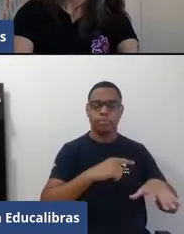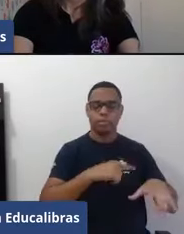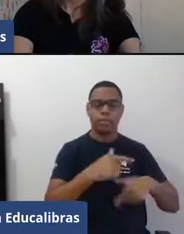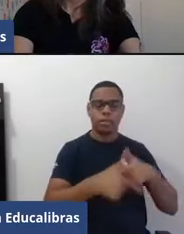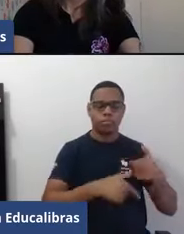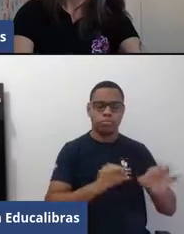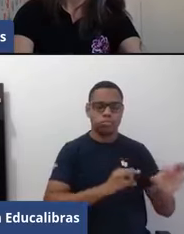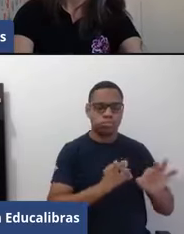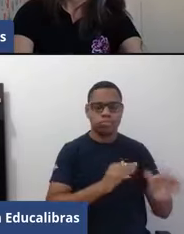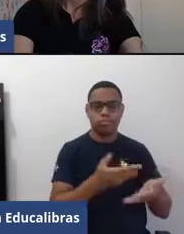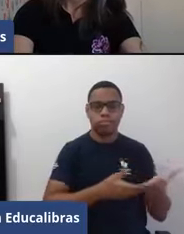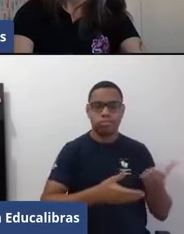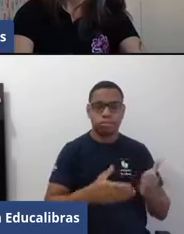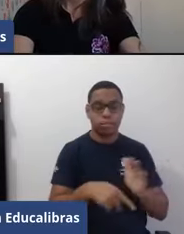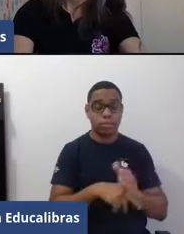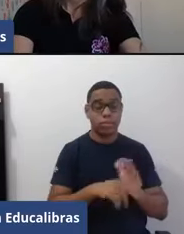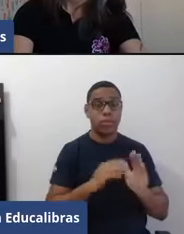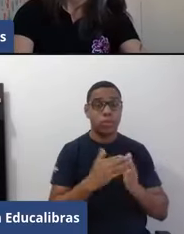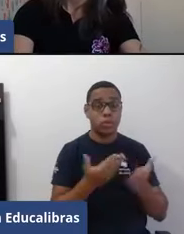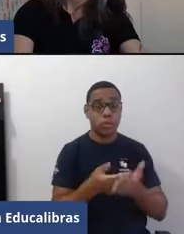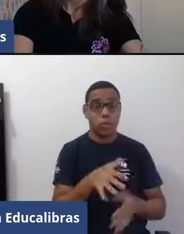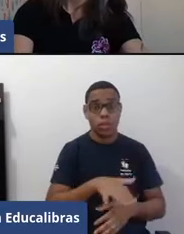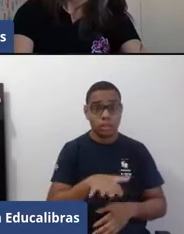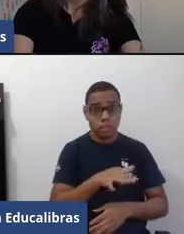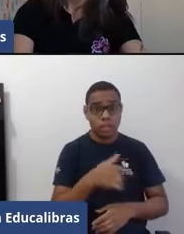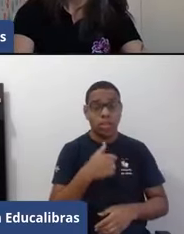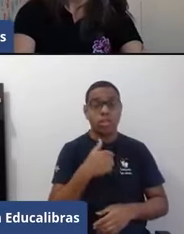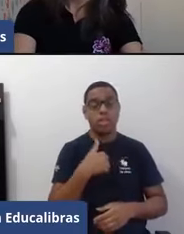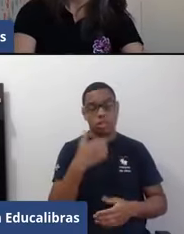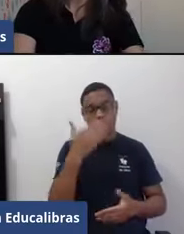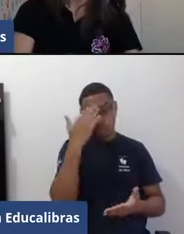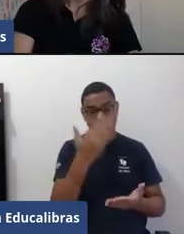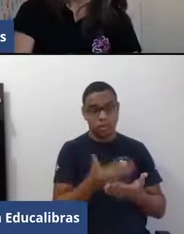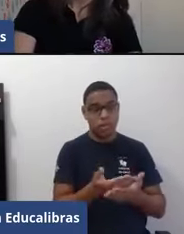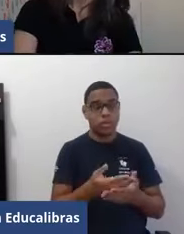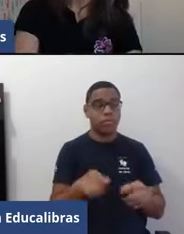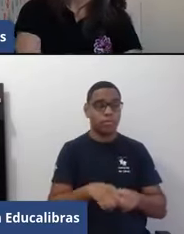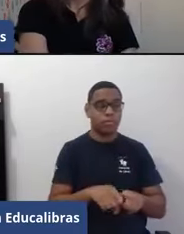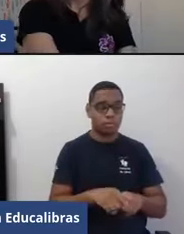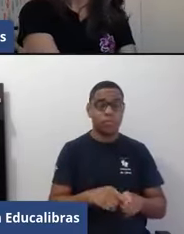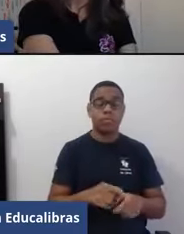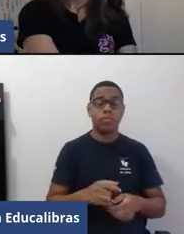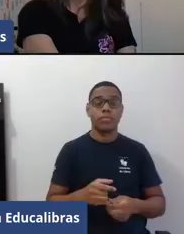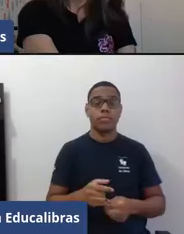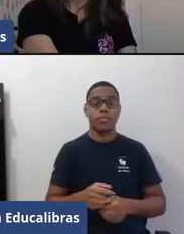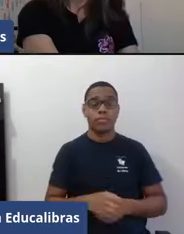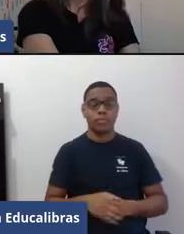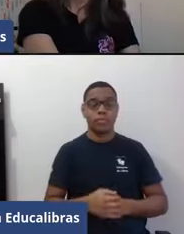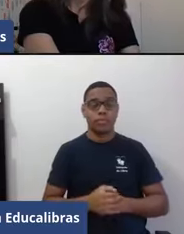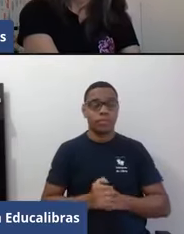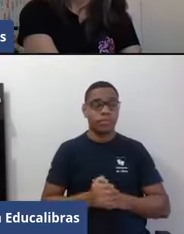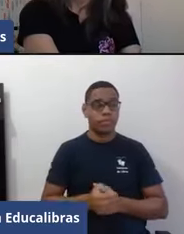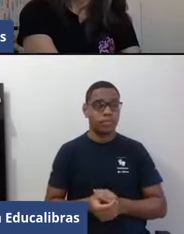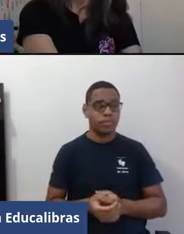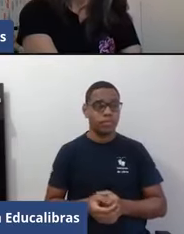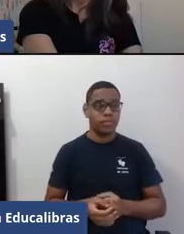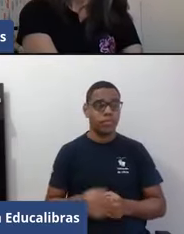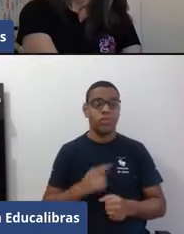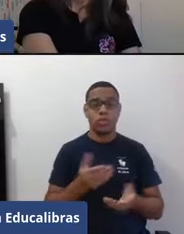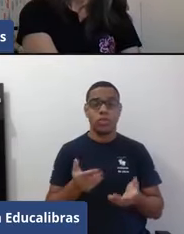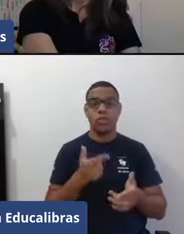estão preparados para ir para a escola regular. Eu acredito que a inclusão bem feita deveria existir, e não foi. Os problemas